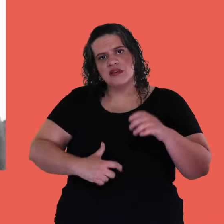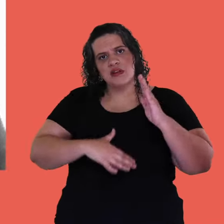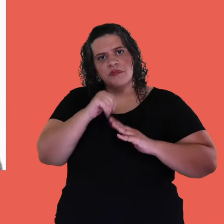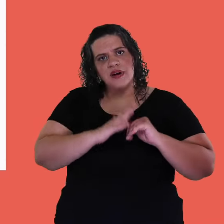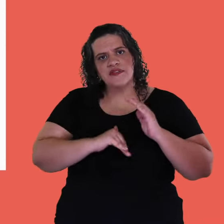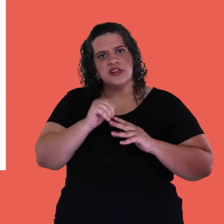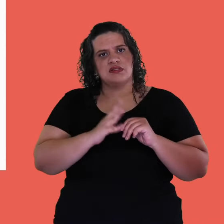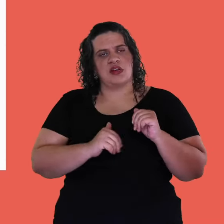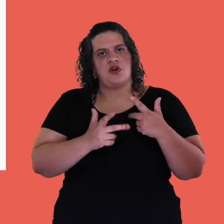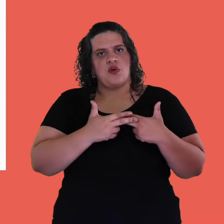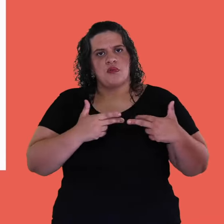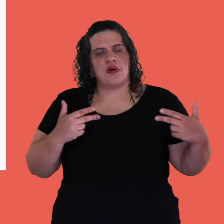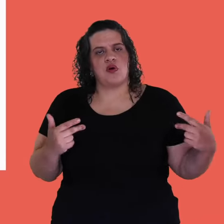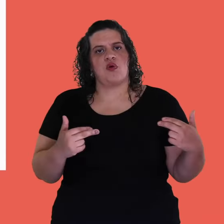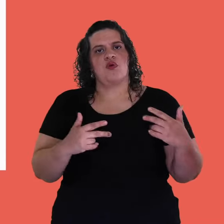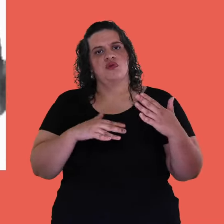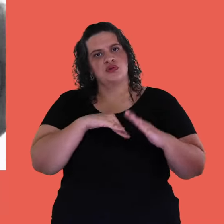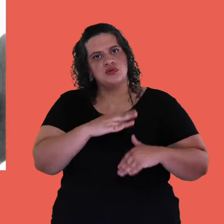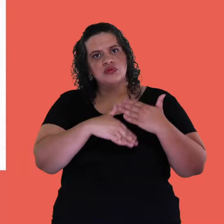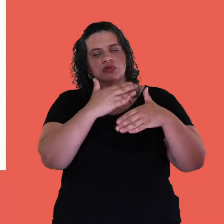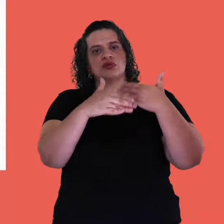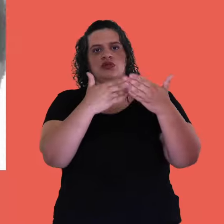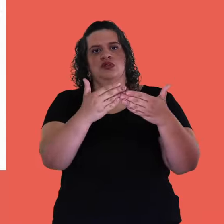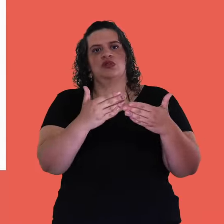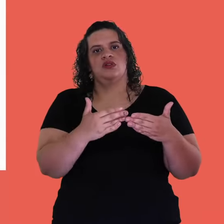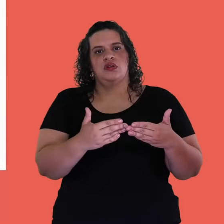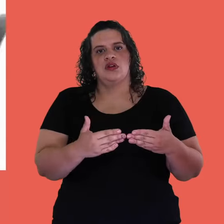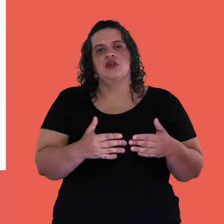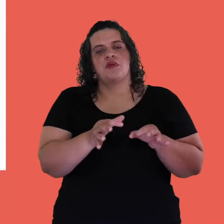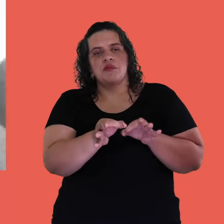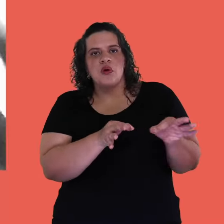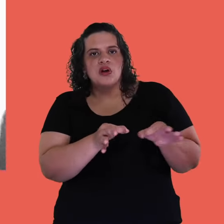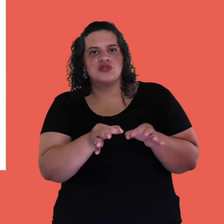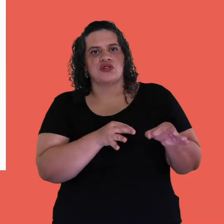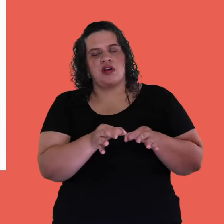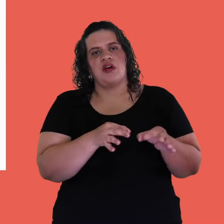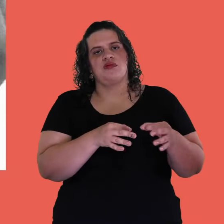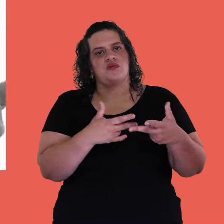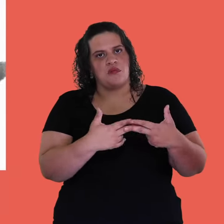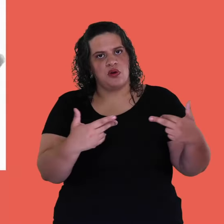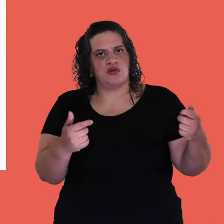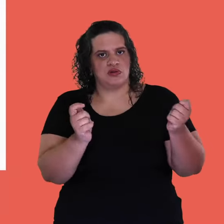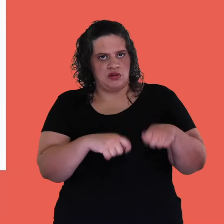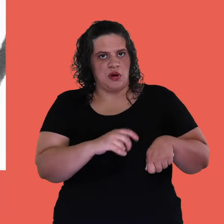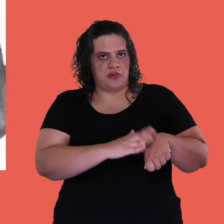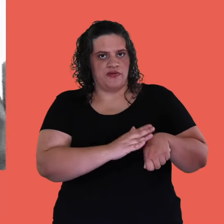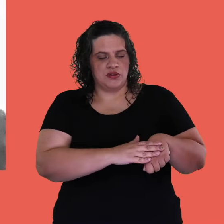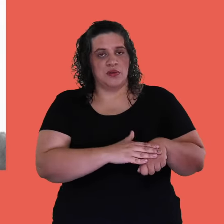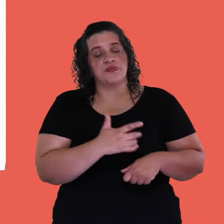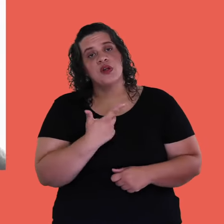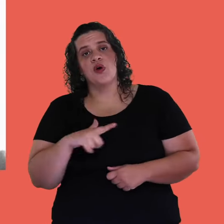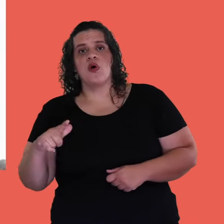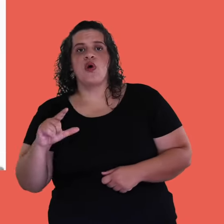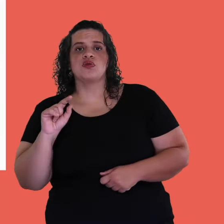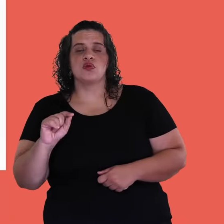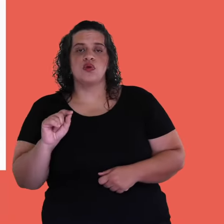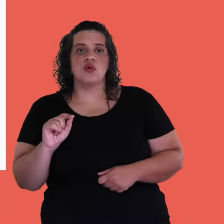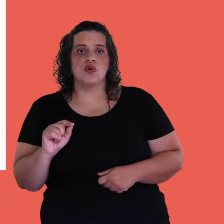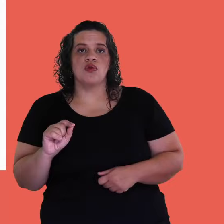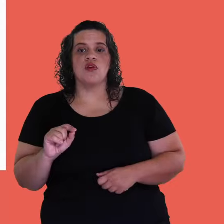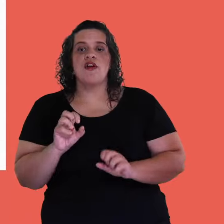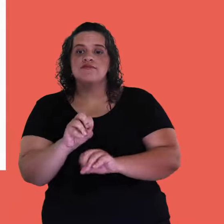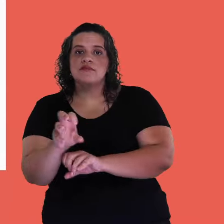fazer algo, para exercer determinados cargos, carreiras, projetos e por aí adiante. E outra, que é